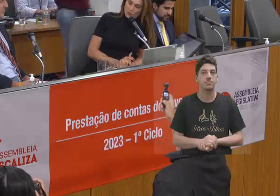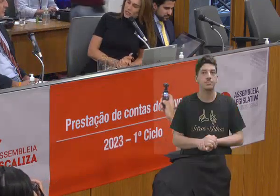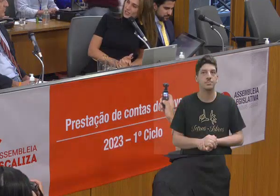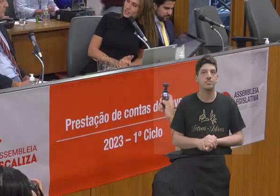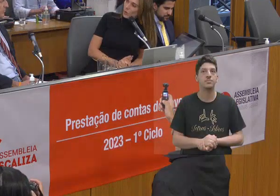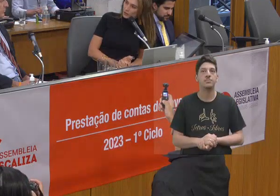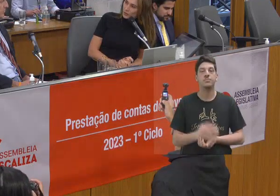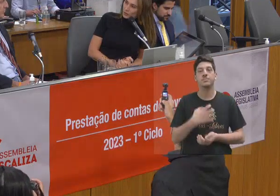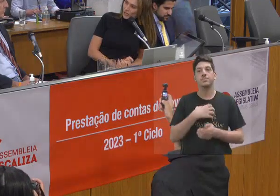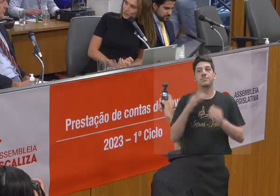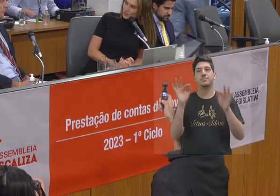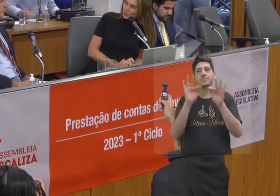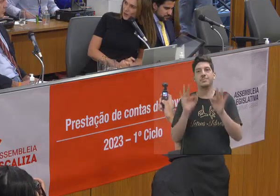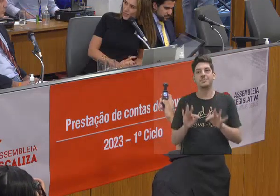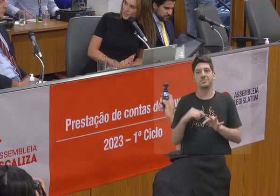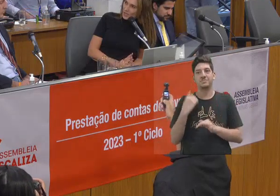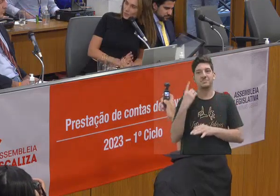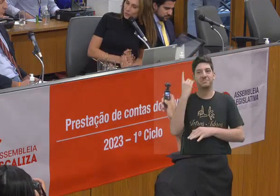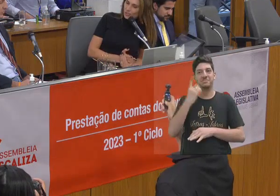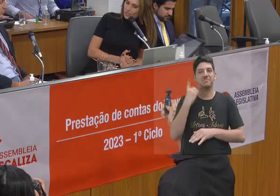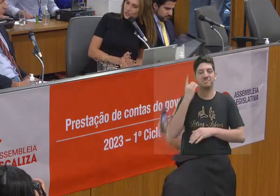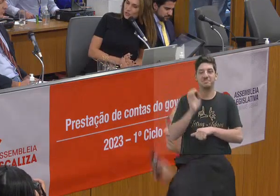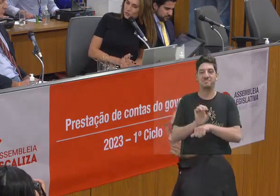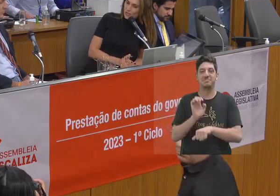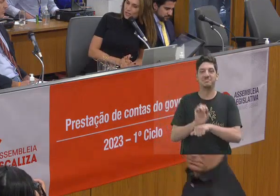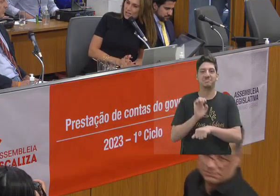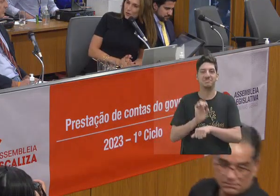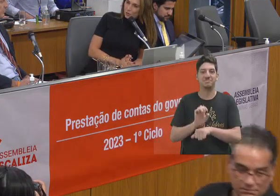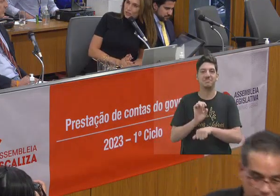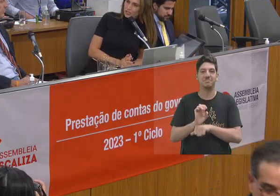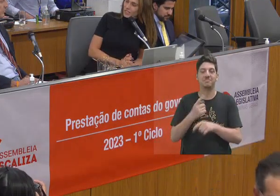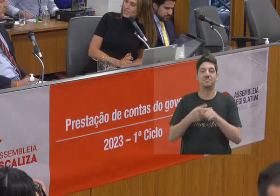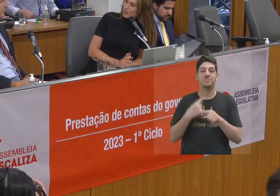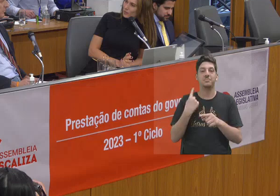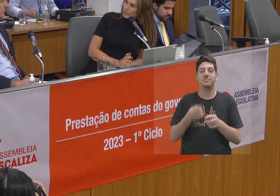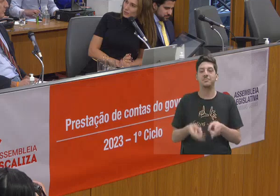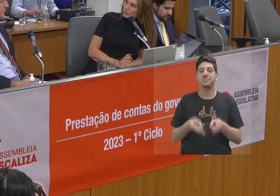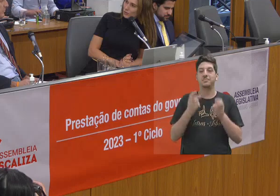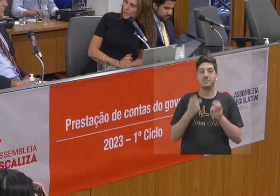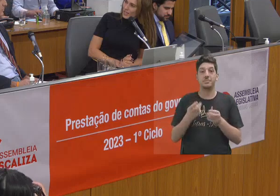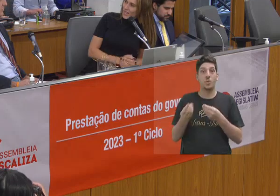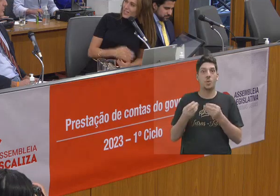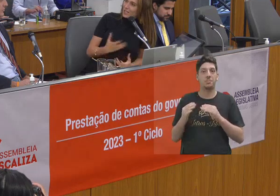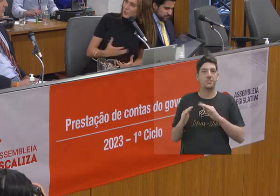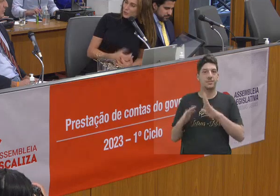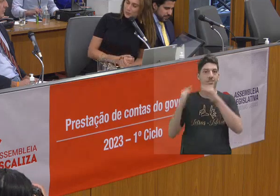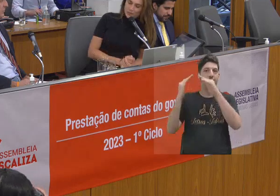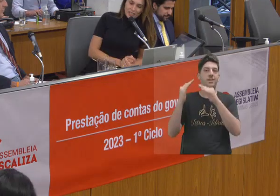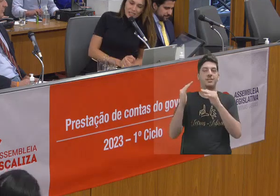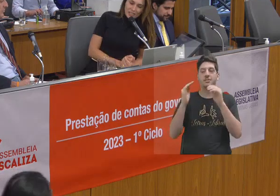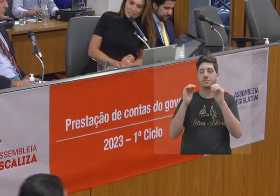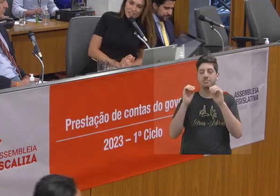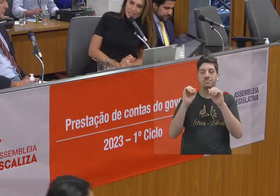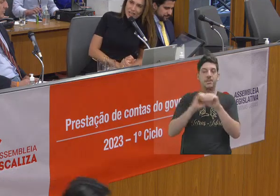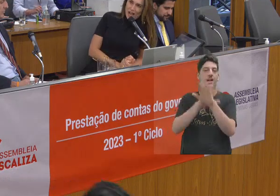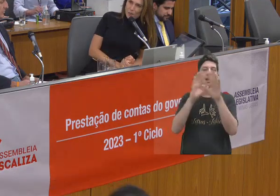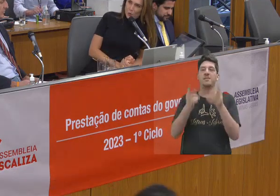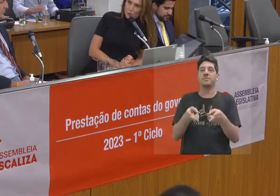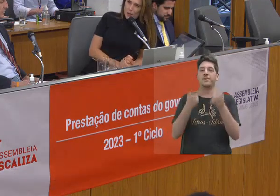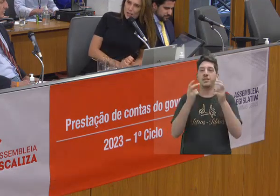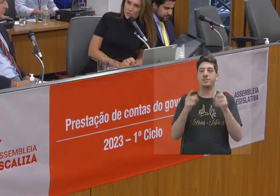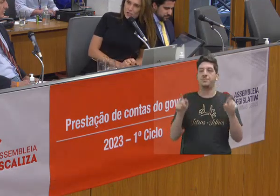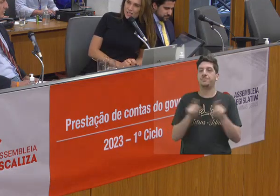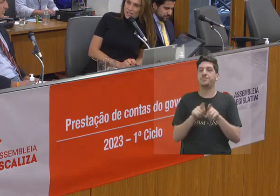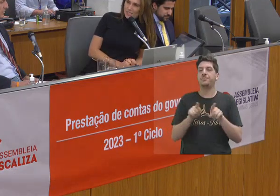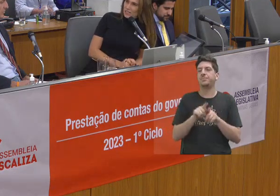extremamente felizes enquanto deputados estaduais, porque a gente vê o tanto que esse avanço ele é nítido. E, há